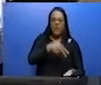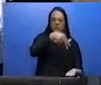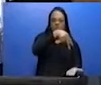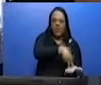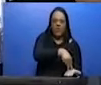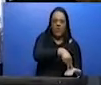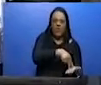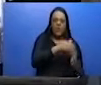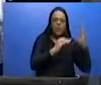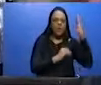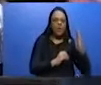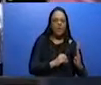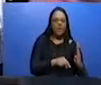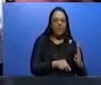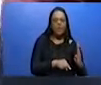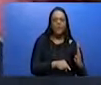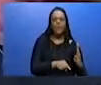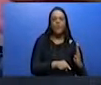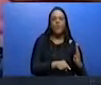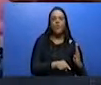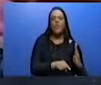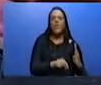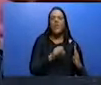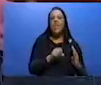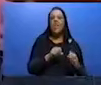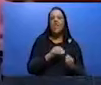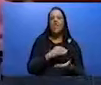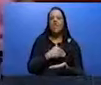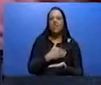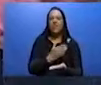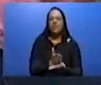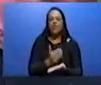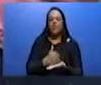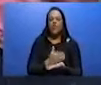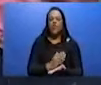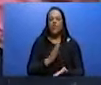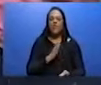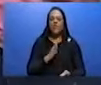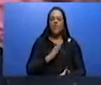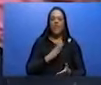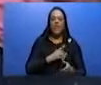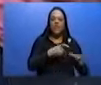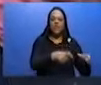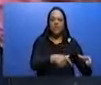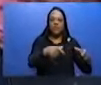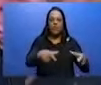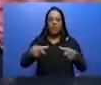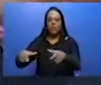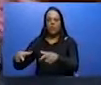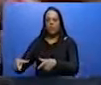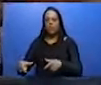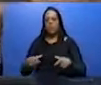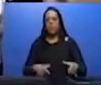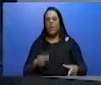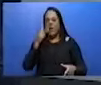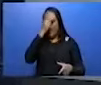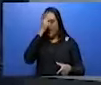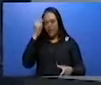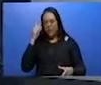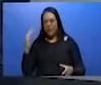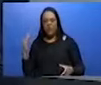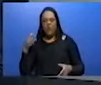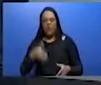capitanias. Doou para as pessoas que pudessem continuar explorando. Quem tinha condições de vir e montar alguma coisa aqui,